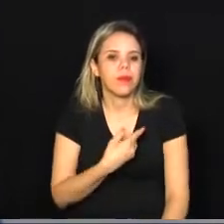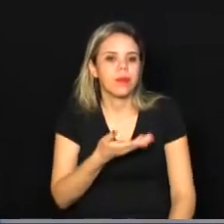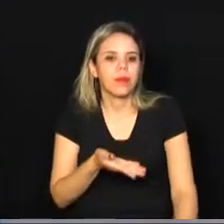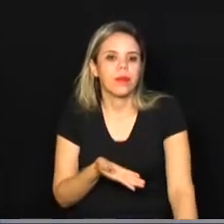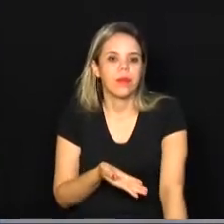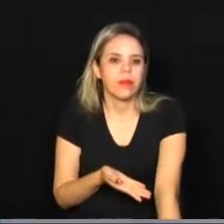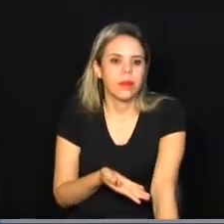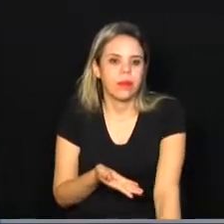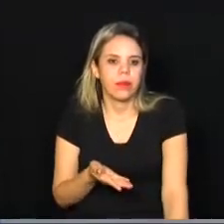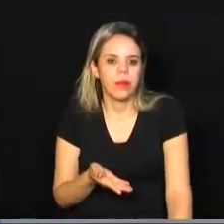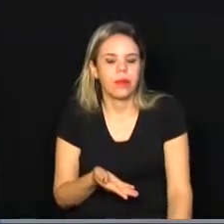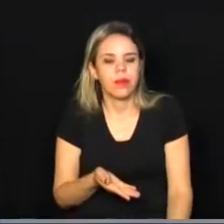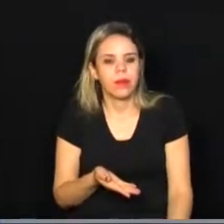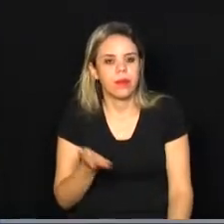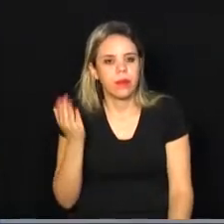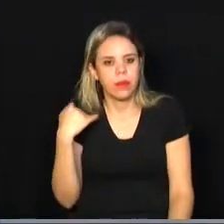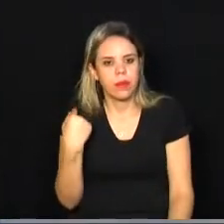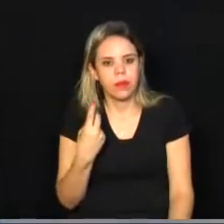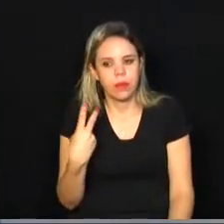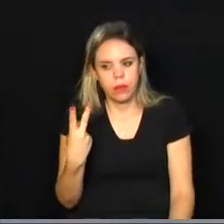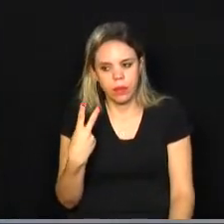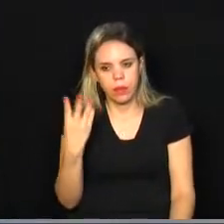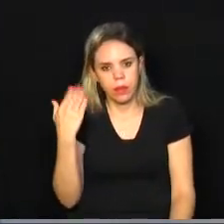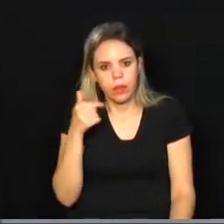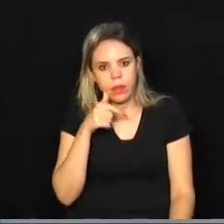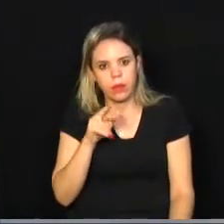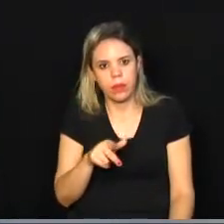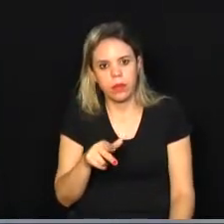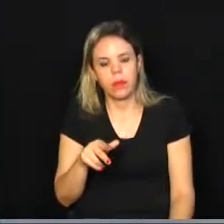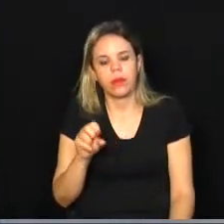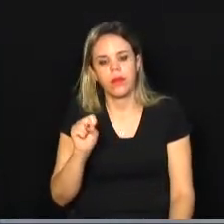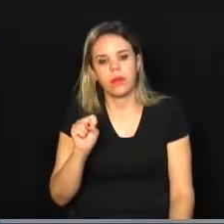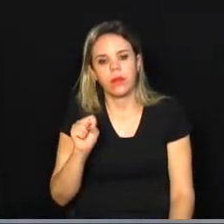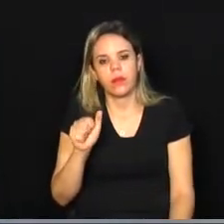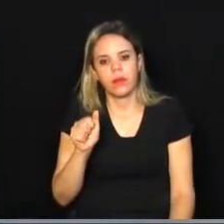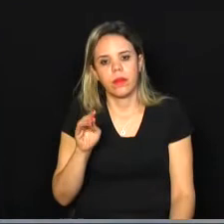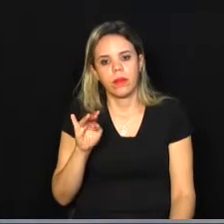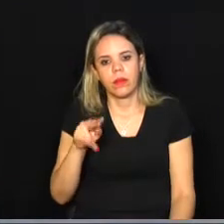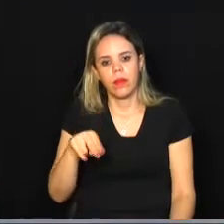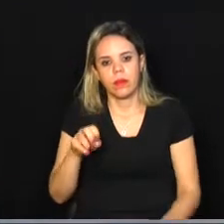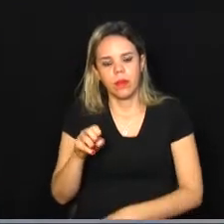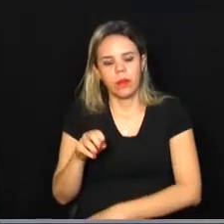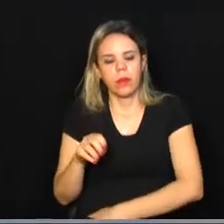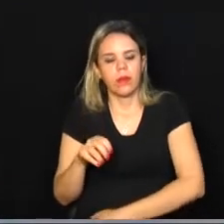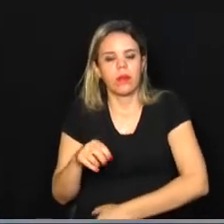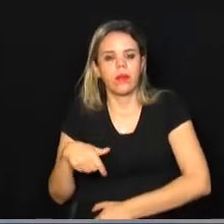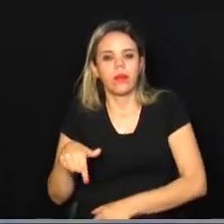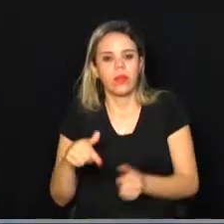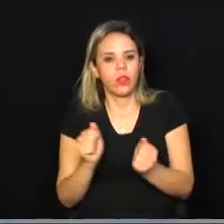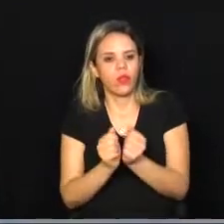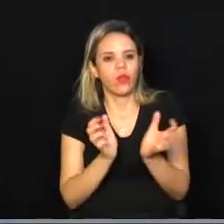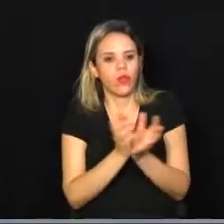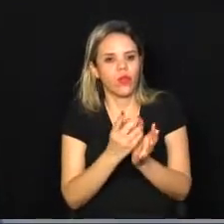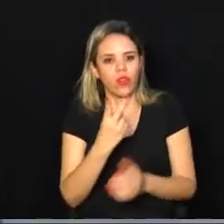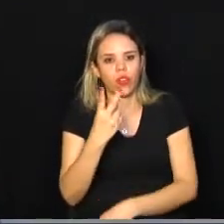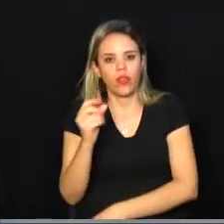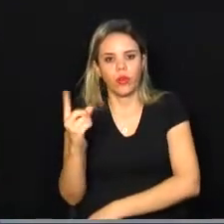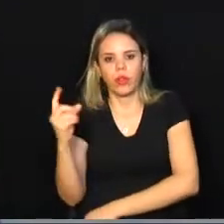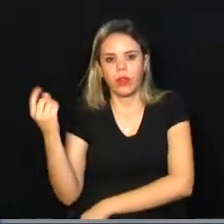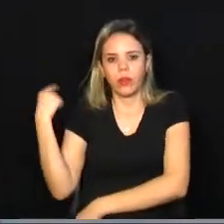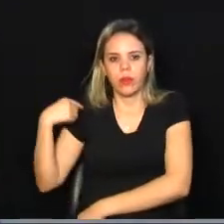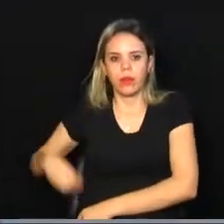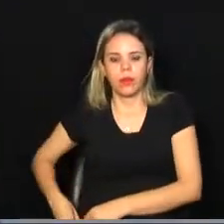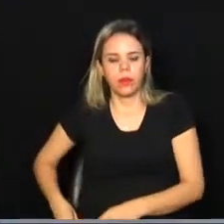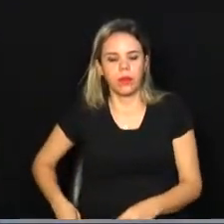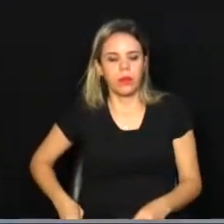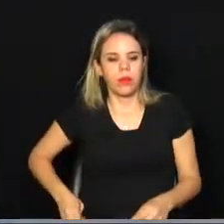a Sabine e eu, que trabalhava comigo, a Sabine é minha irmã, fizemos um trabalho com o time em 2010 e desde